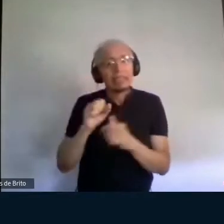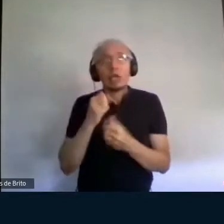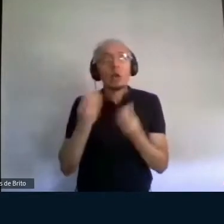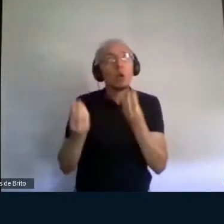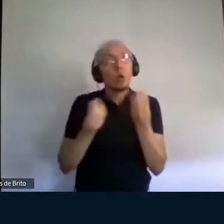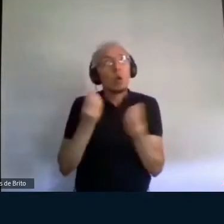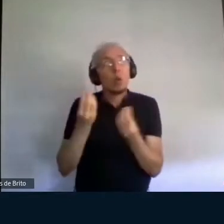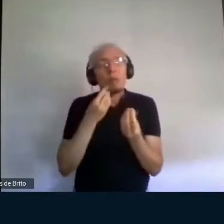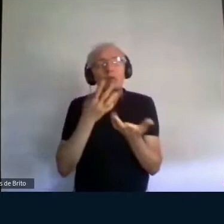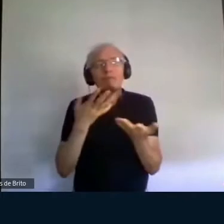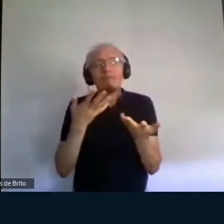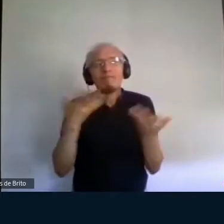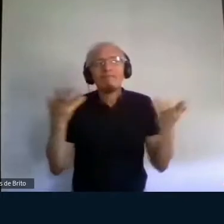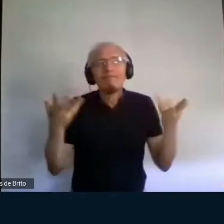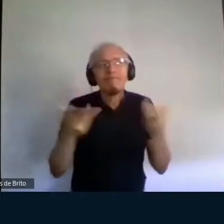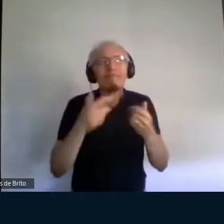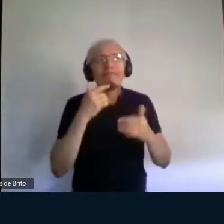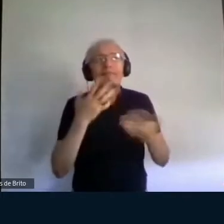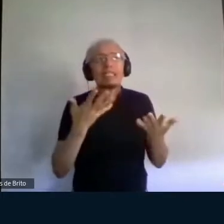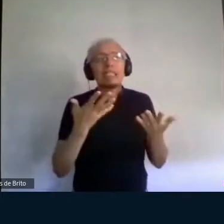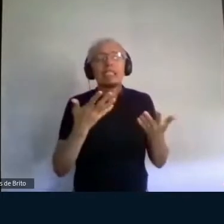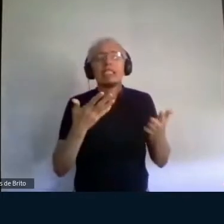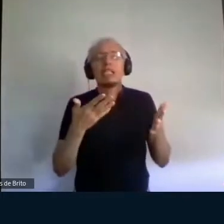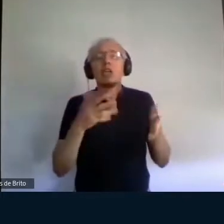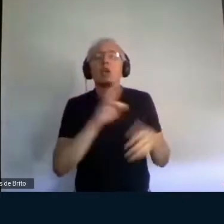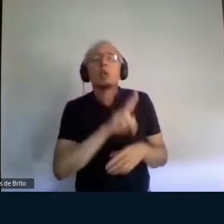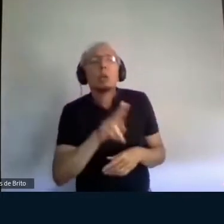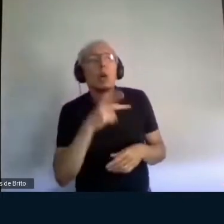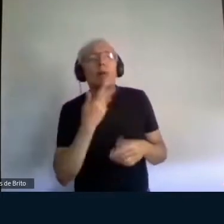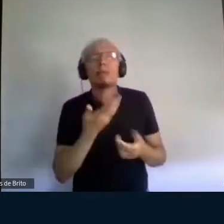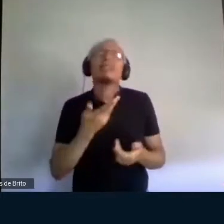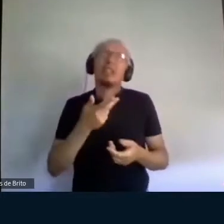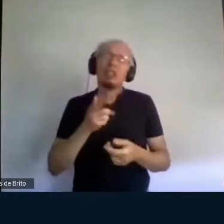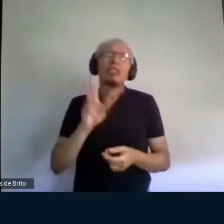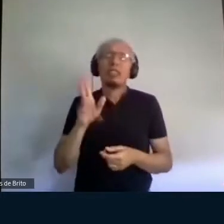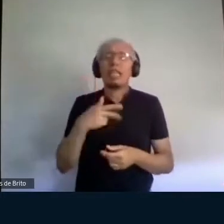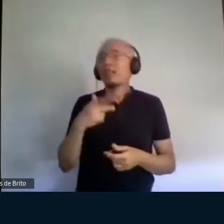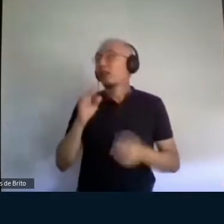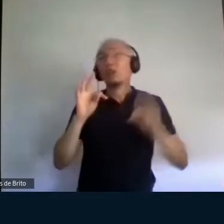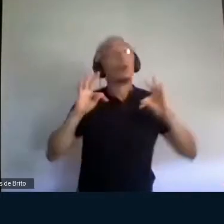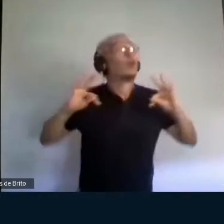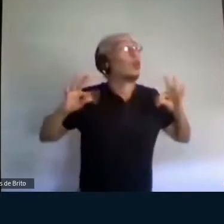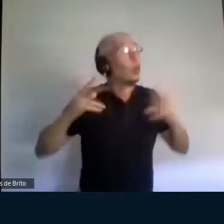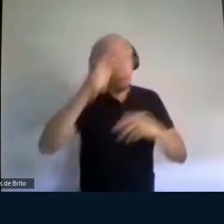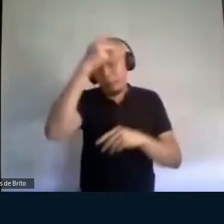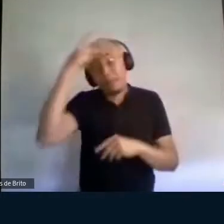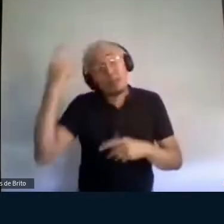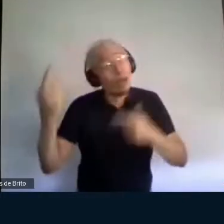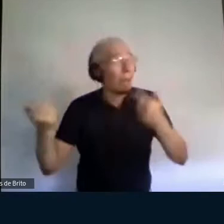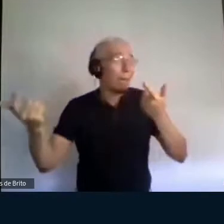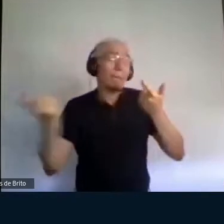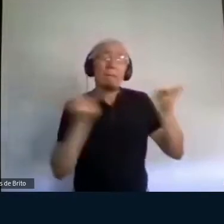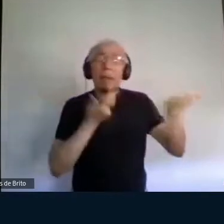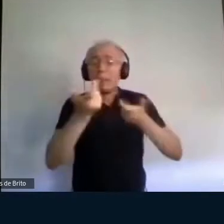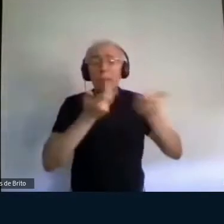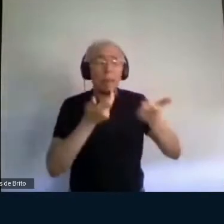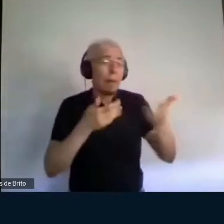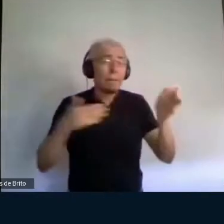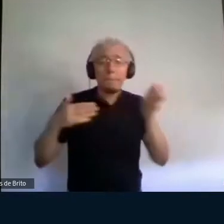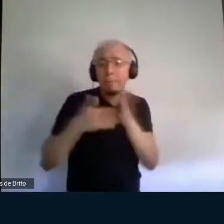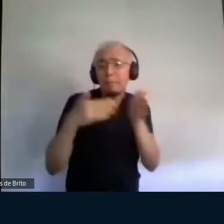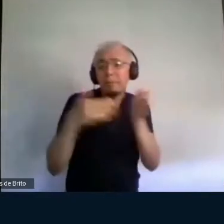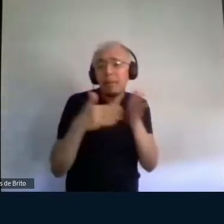melhor definir o que você chamou, e você e muitas pessoas, e a torcida do Flamengo, né, tem utilizado esse termo